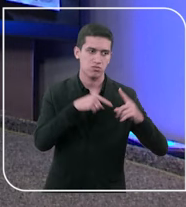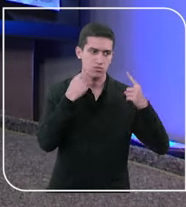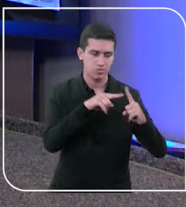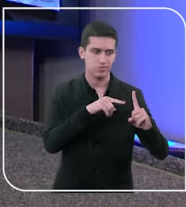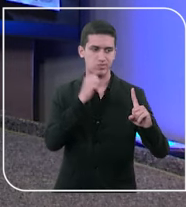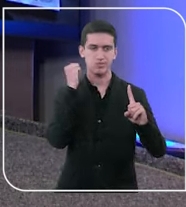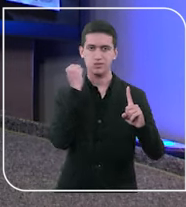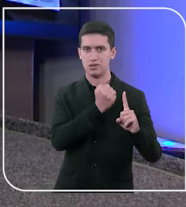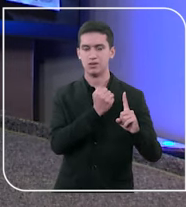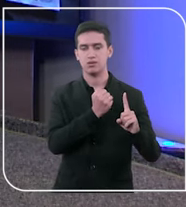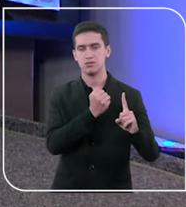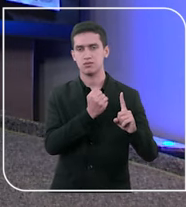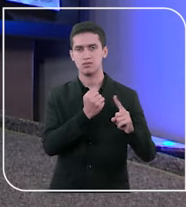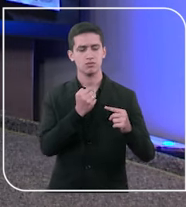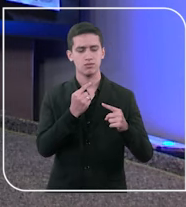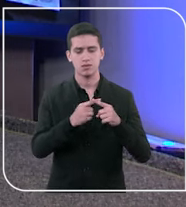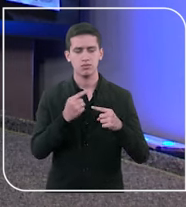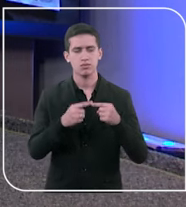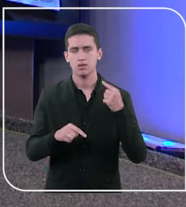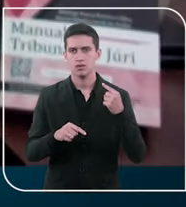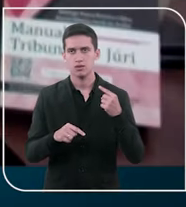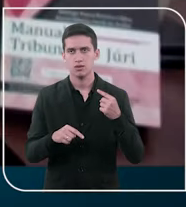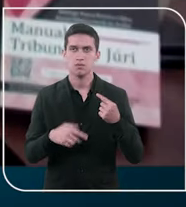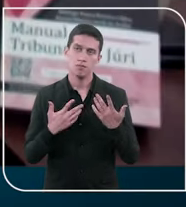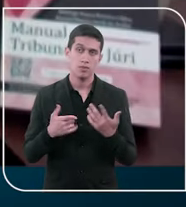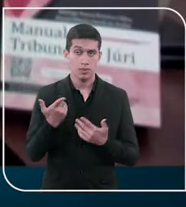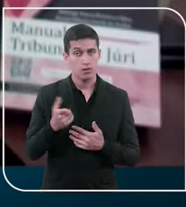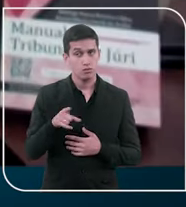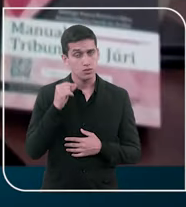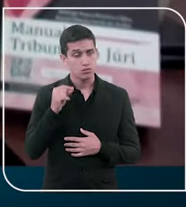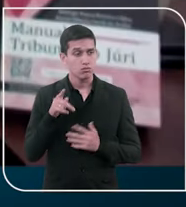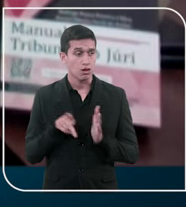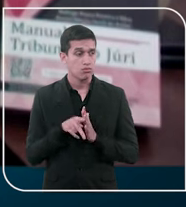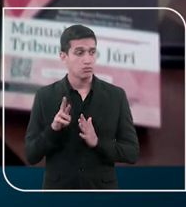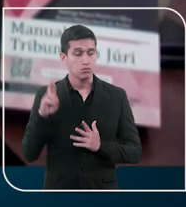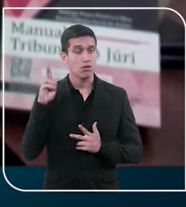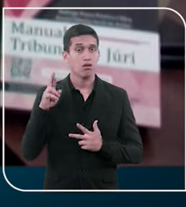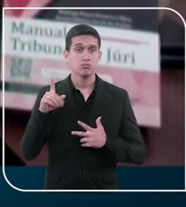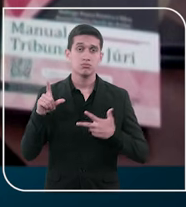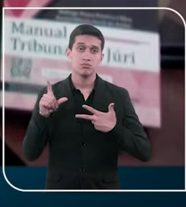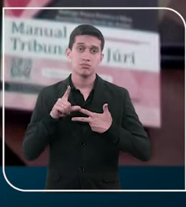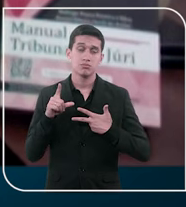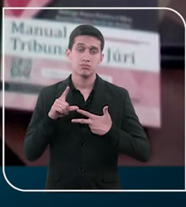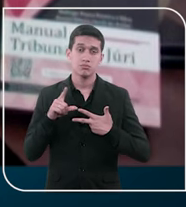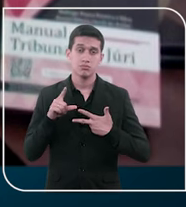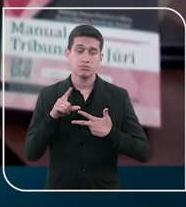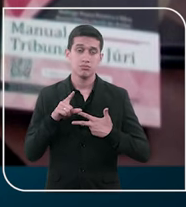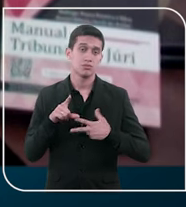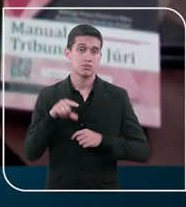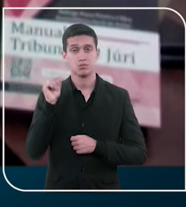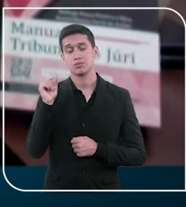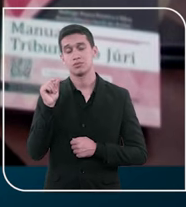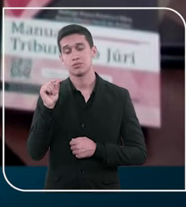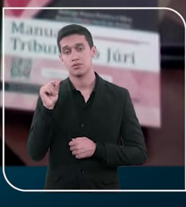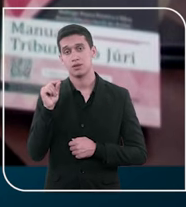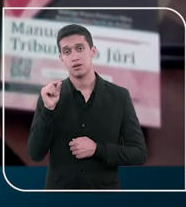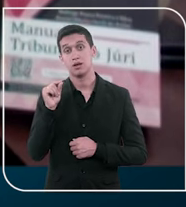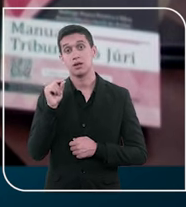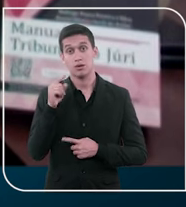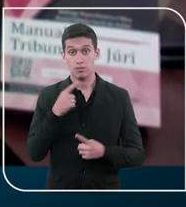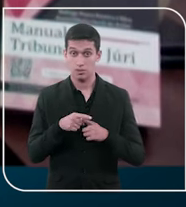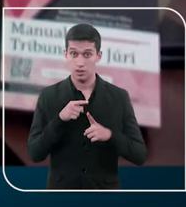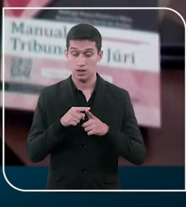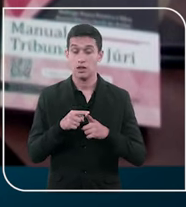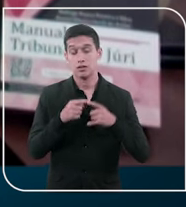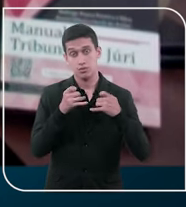professor Rodrigo, por favor. Isso é uma escolha do legislador. A escolha do legislador